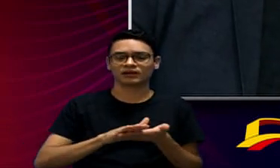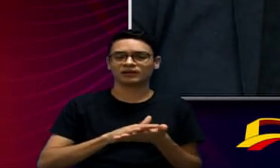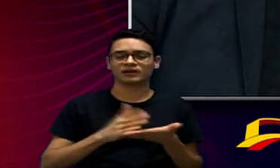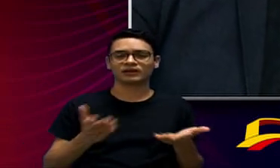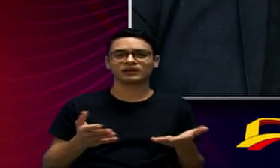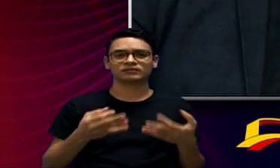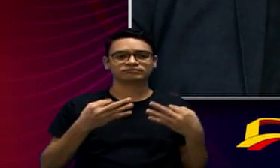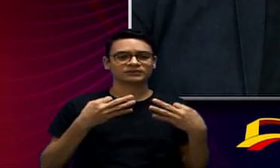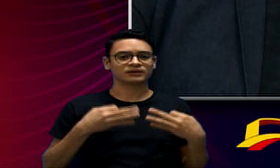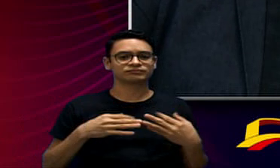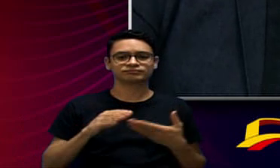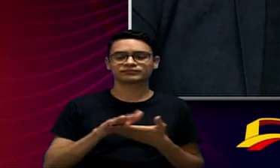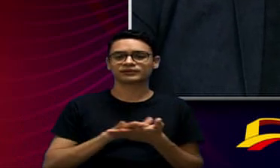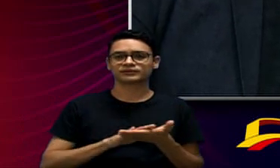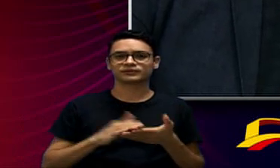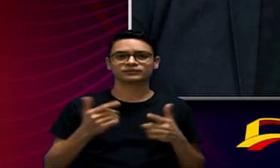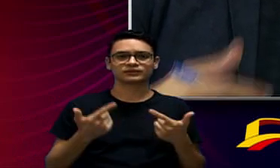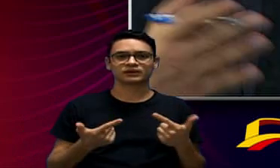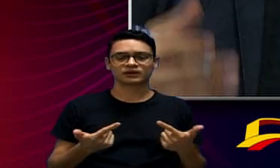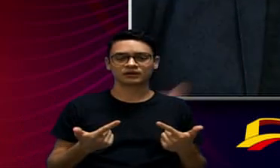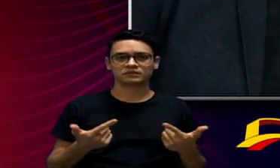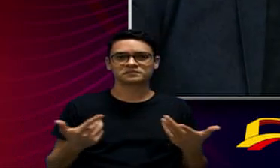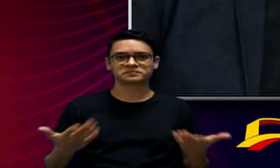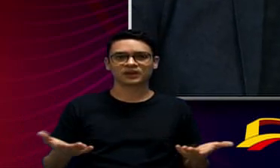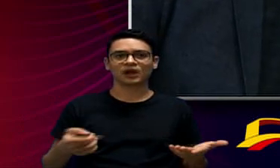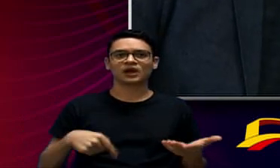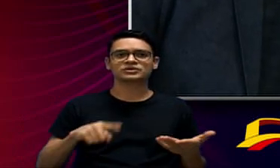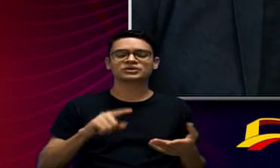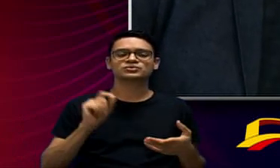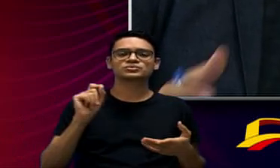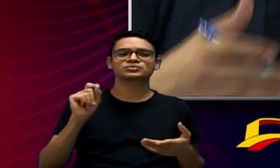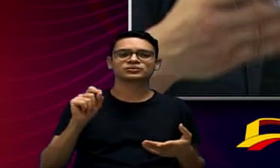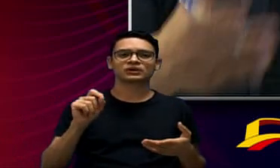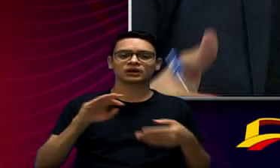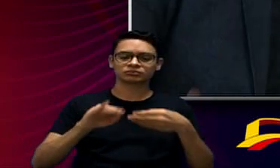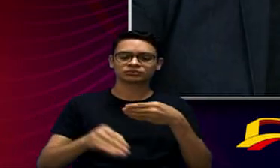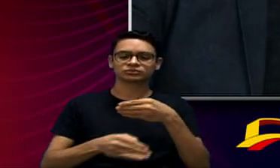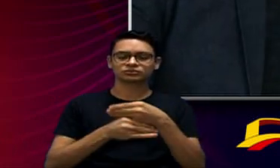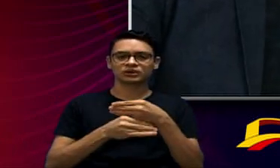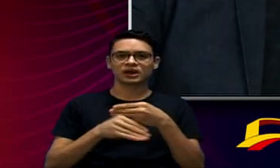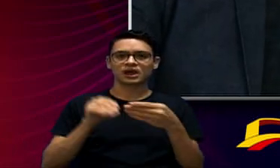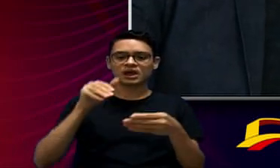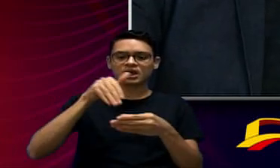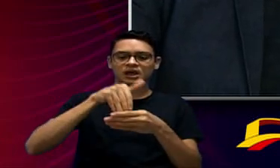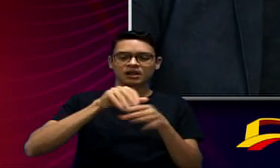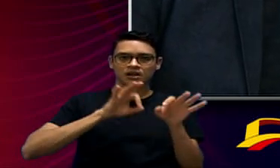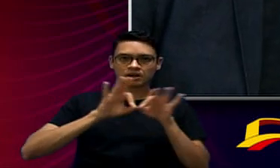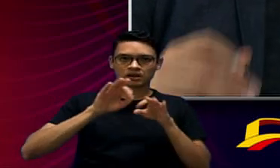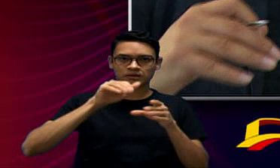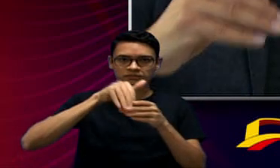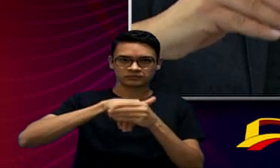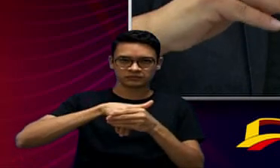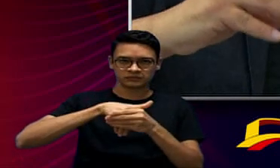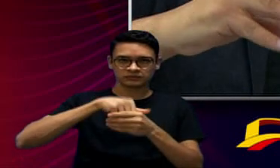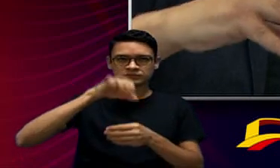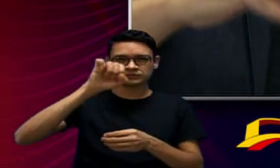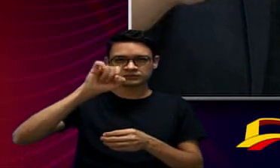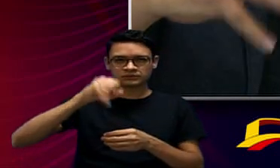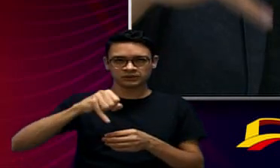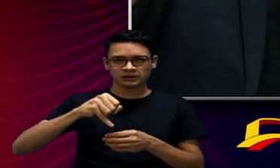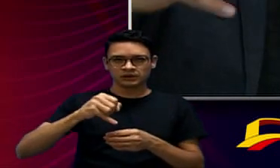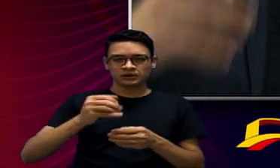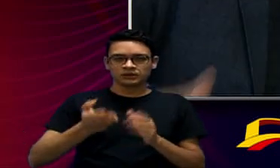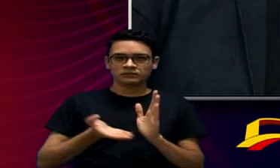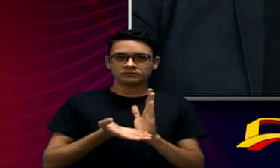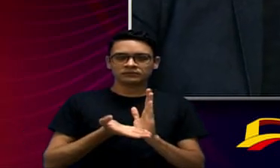reajuste digno. Agora eles têm que compensar dessa forma. Aqui o que a gente pode contribuir de fato é aprovamos a lei e agora sou favorável ao